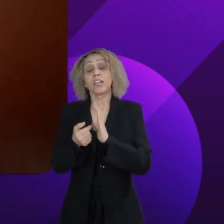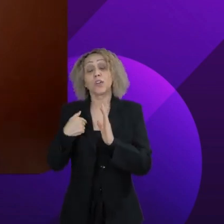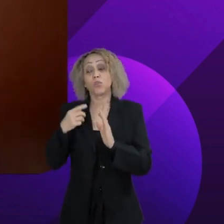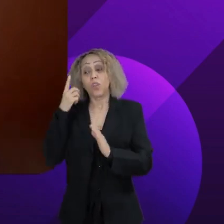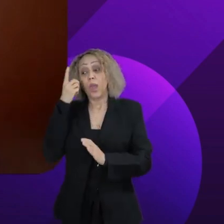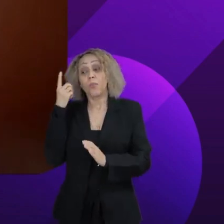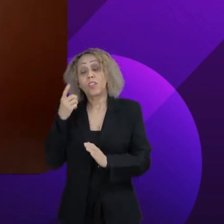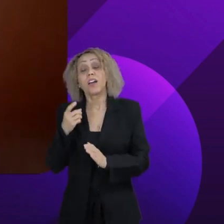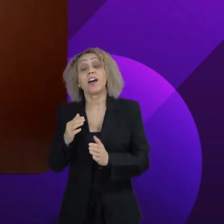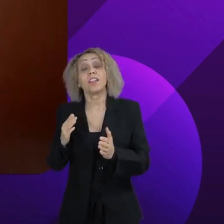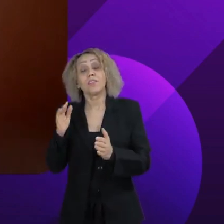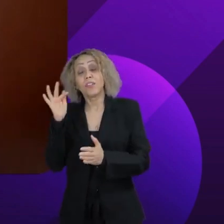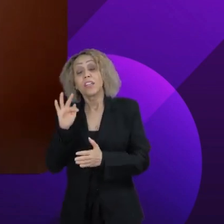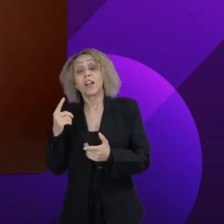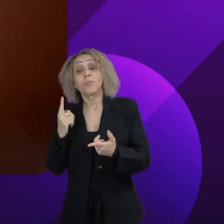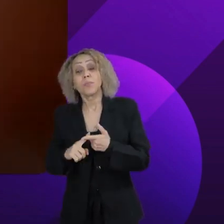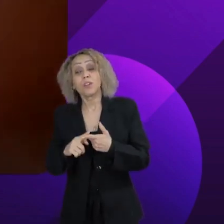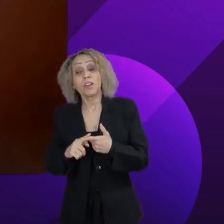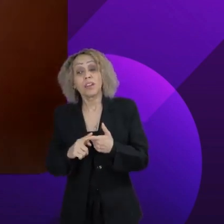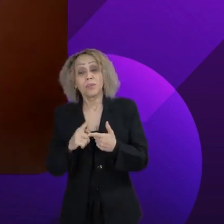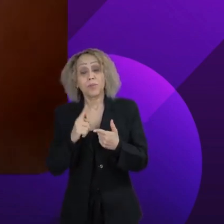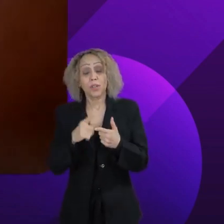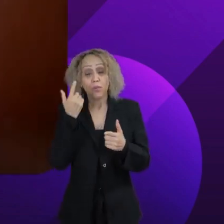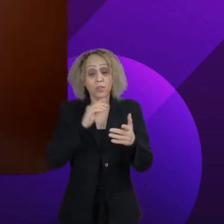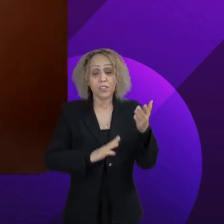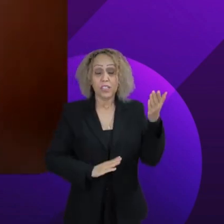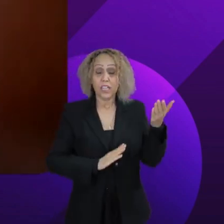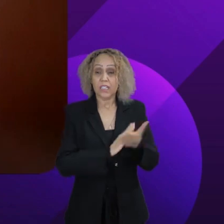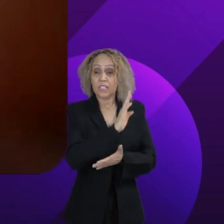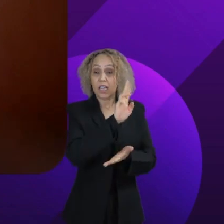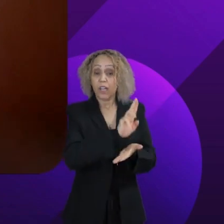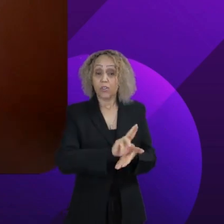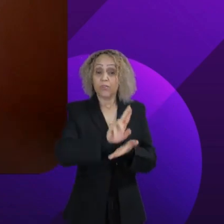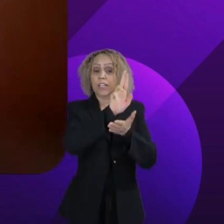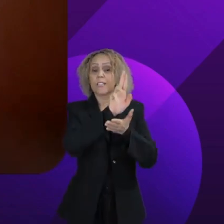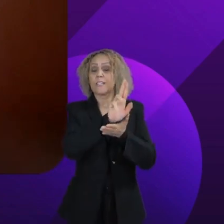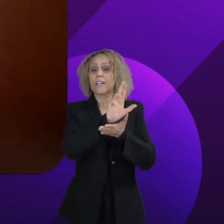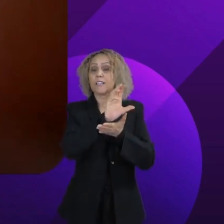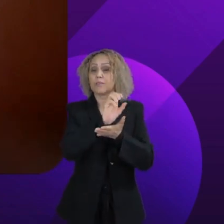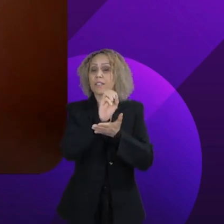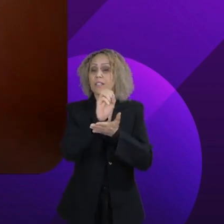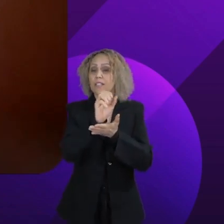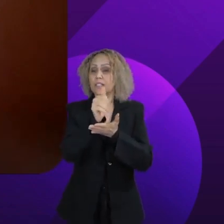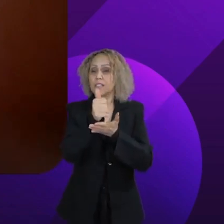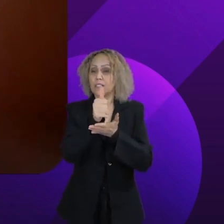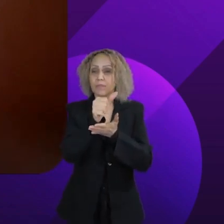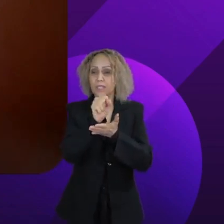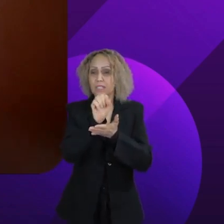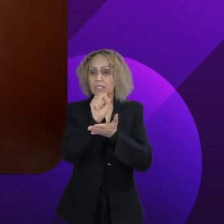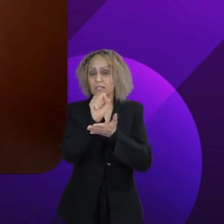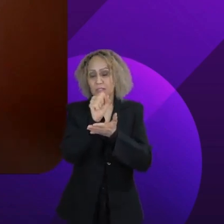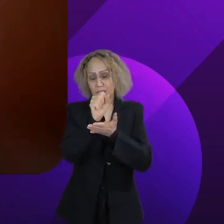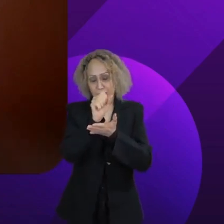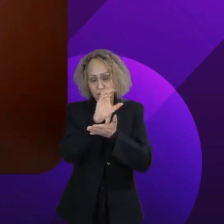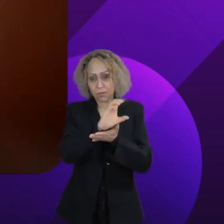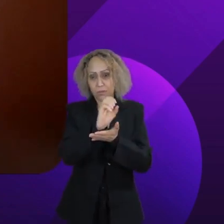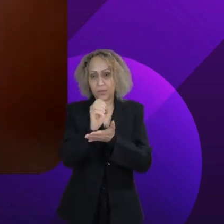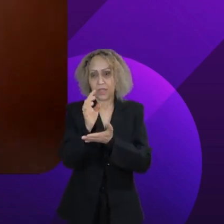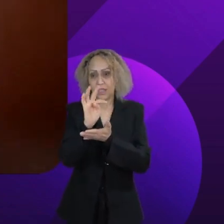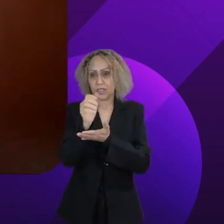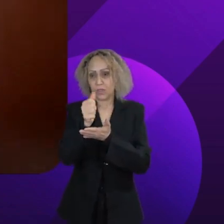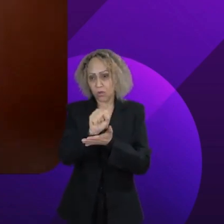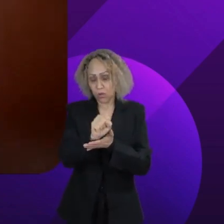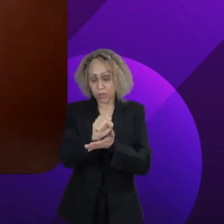a prioridade dos cotistas serem bolsistas de assistência estudantil. A renovação da lei de cotas,